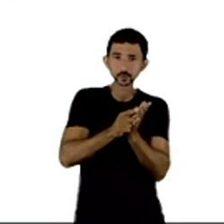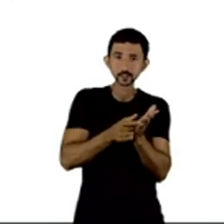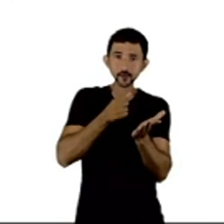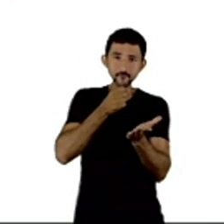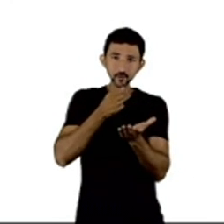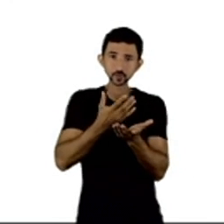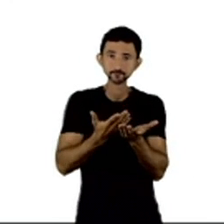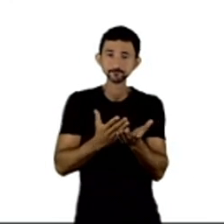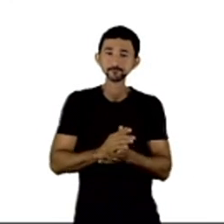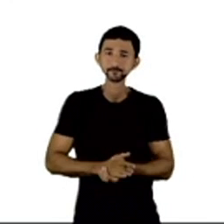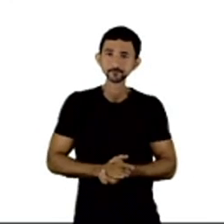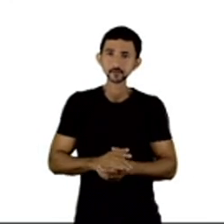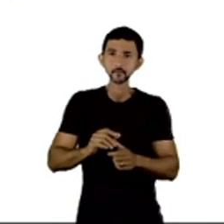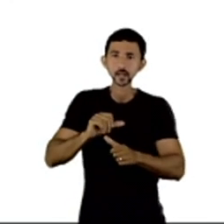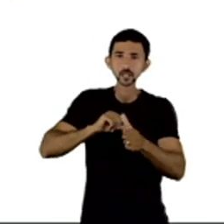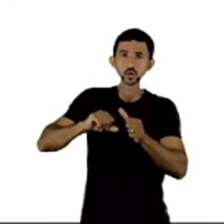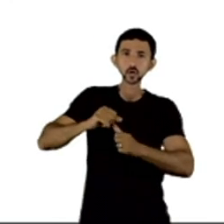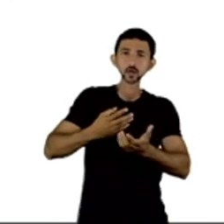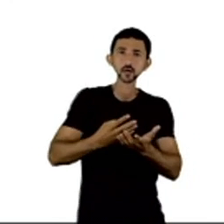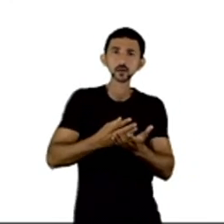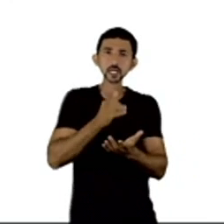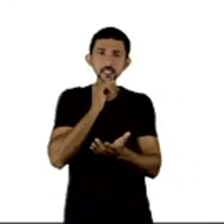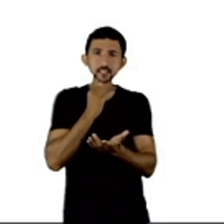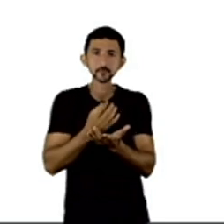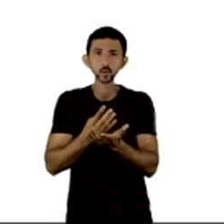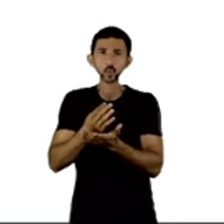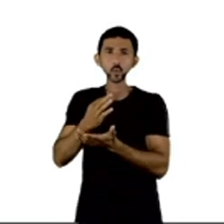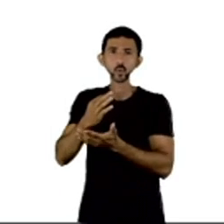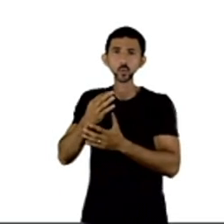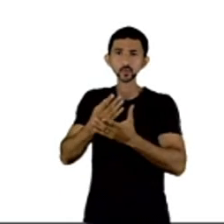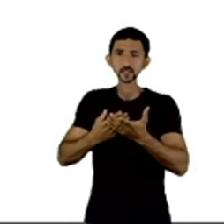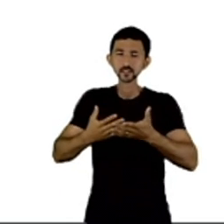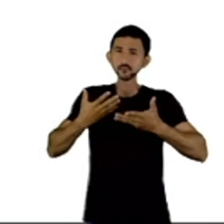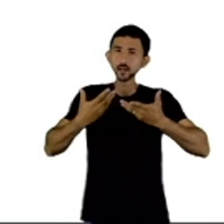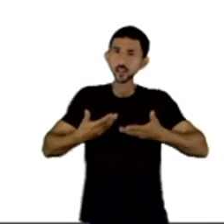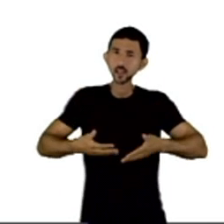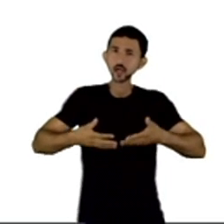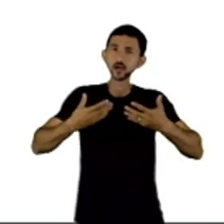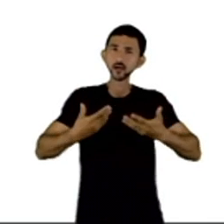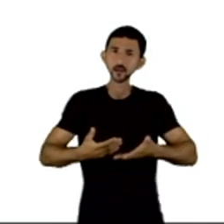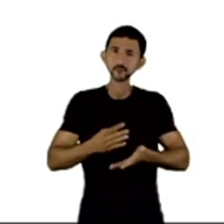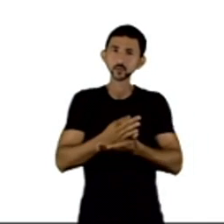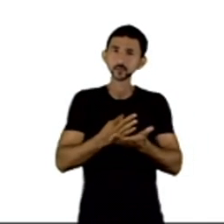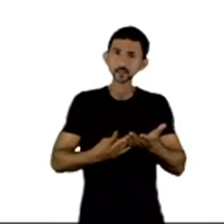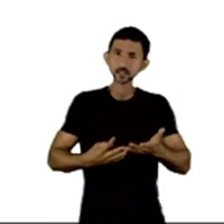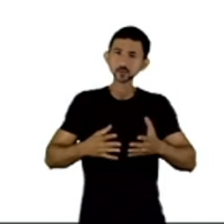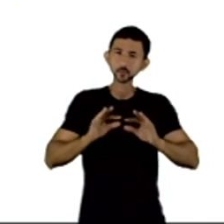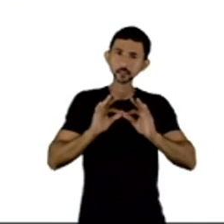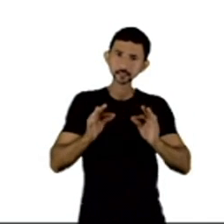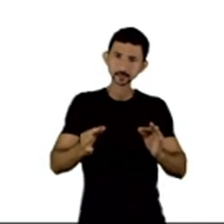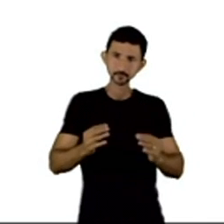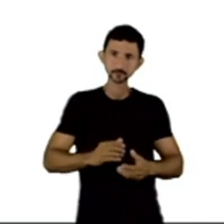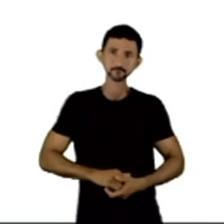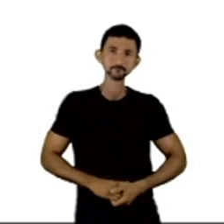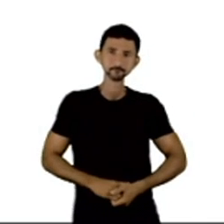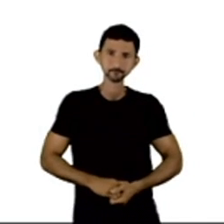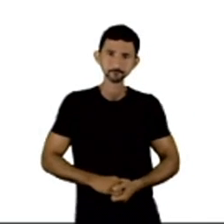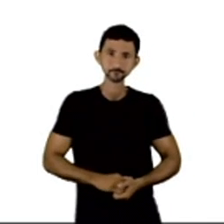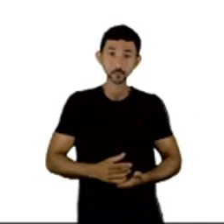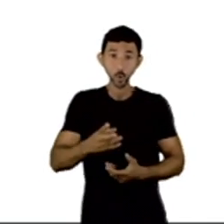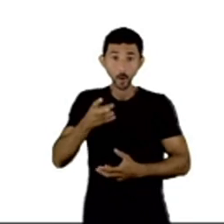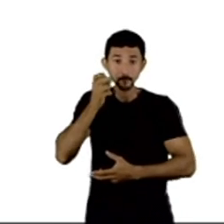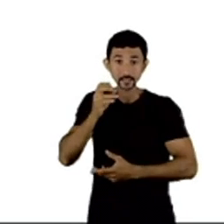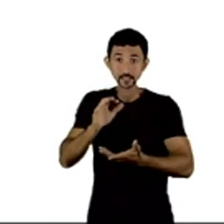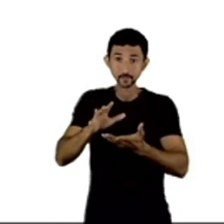notícia, para tornar o texto um pouco mais leve, um pouco mais simples, tá? Mas veja